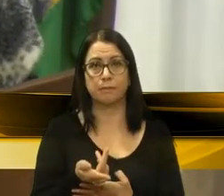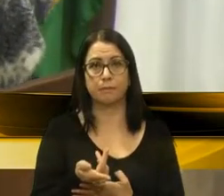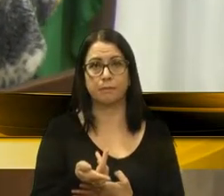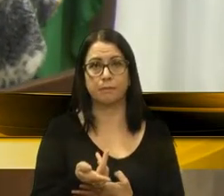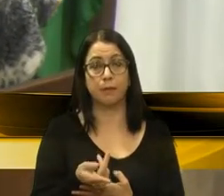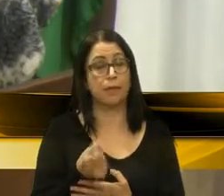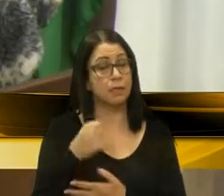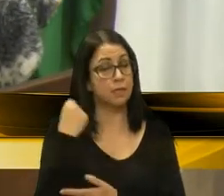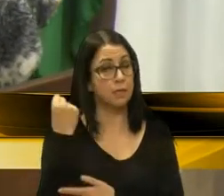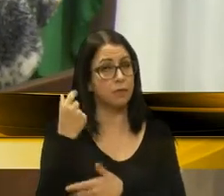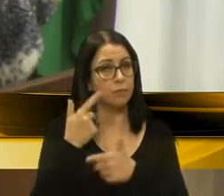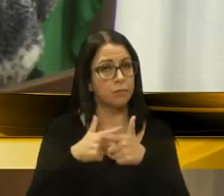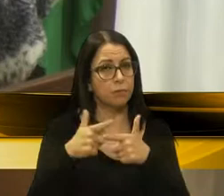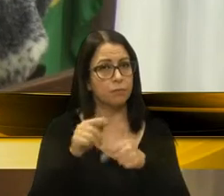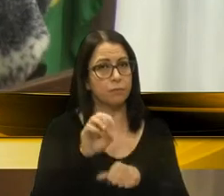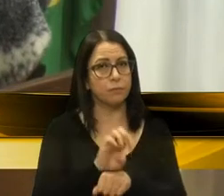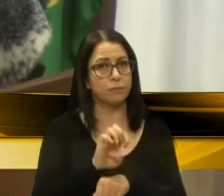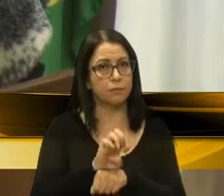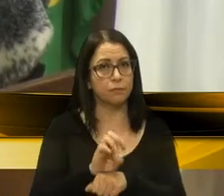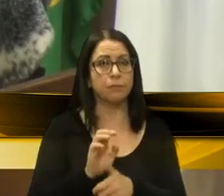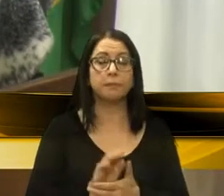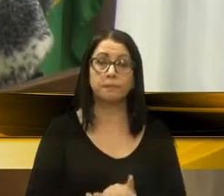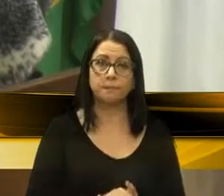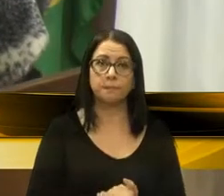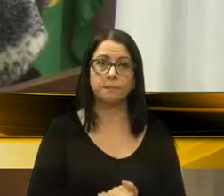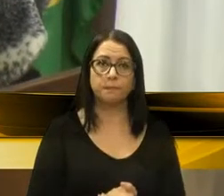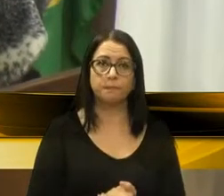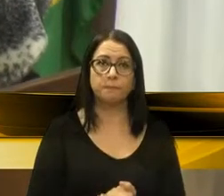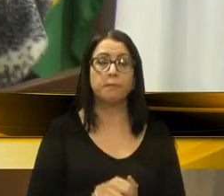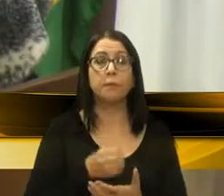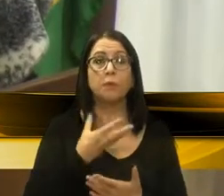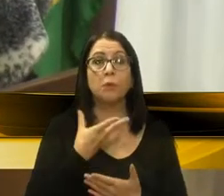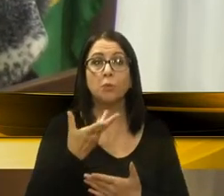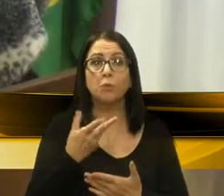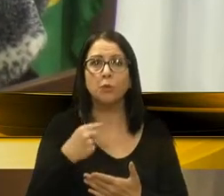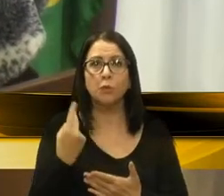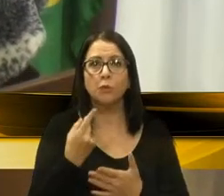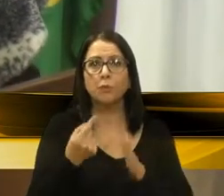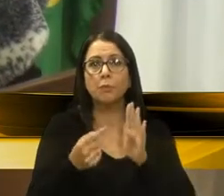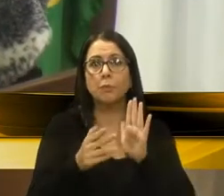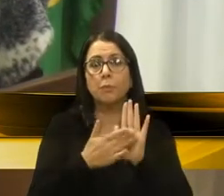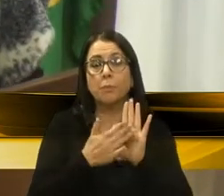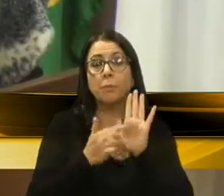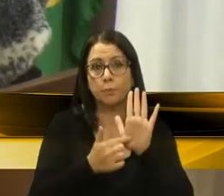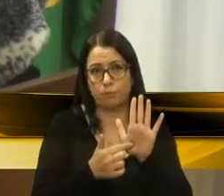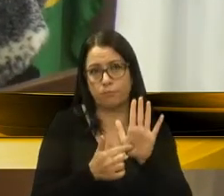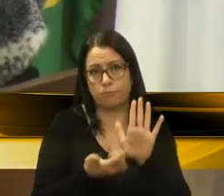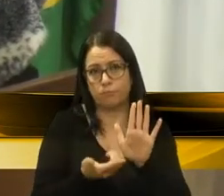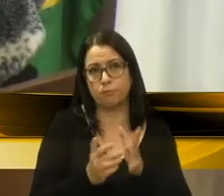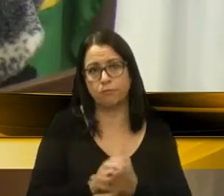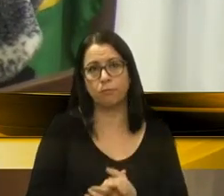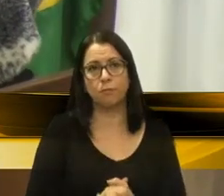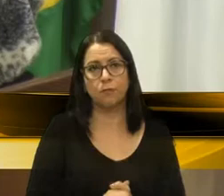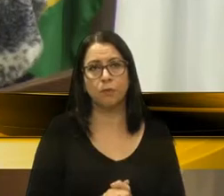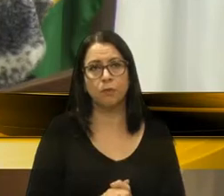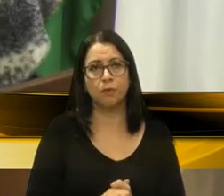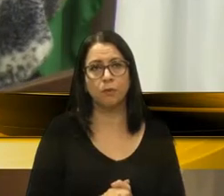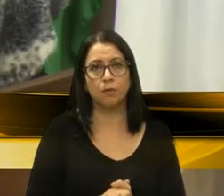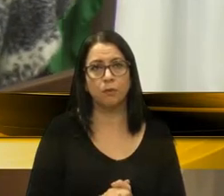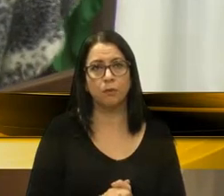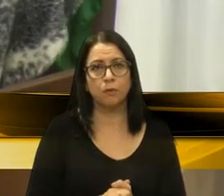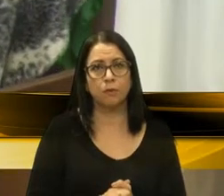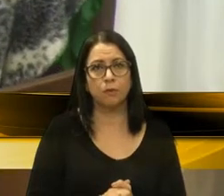esse grave problema do Estado. Bem, o que a gente está propondo? Que